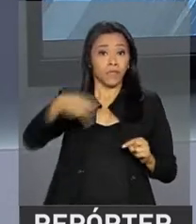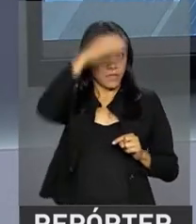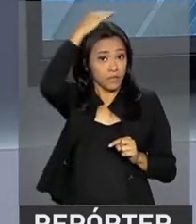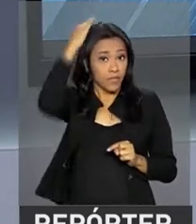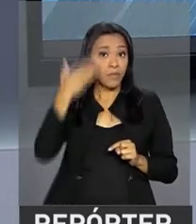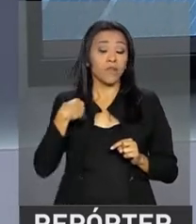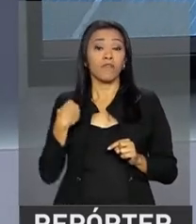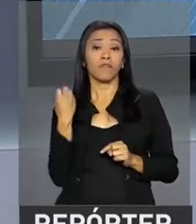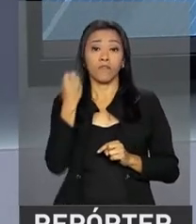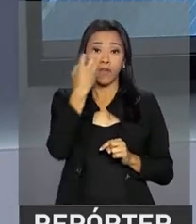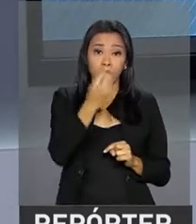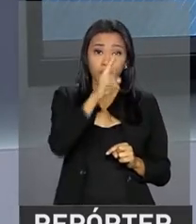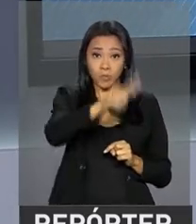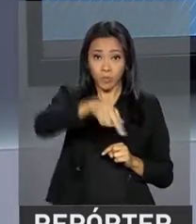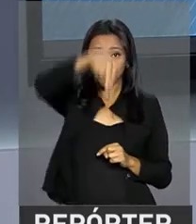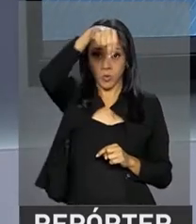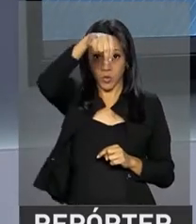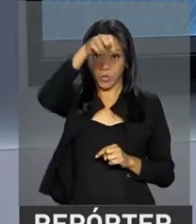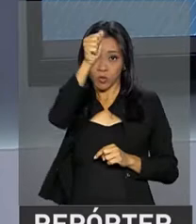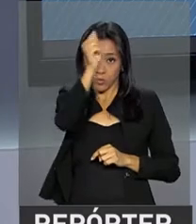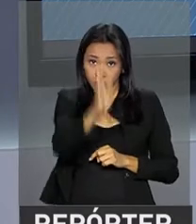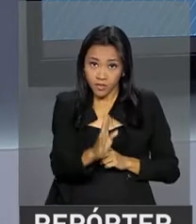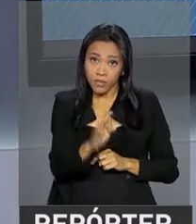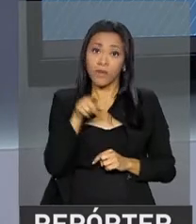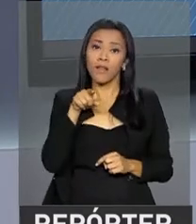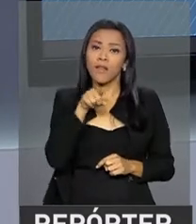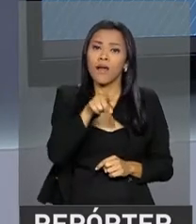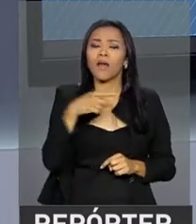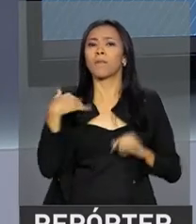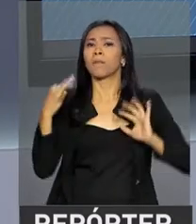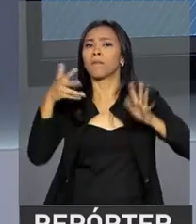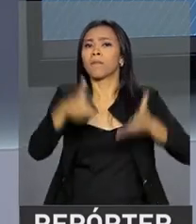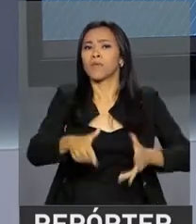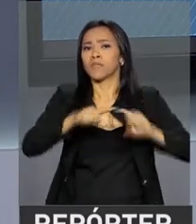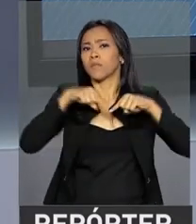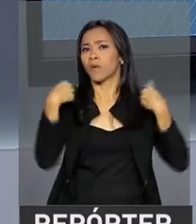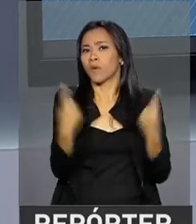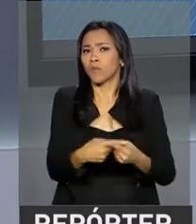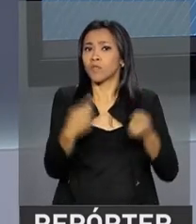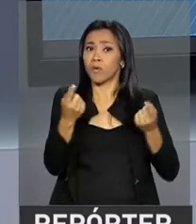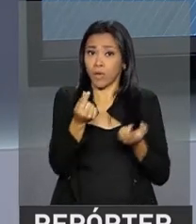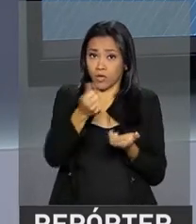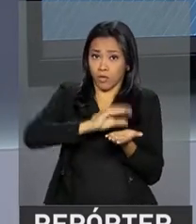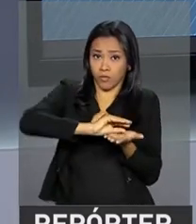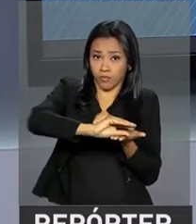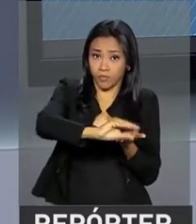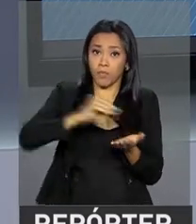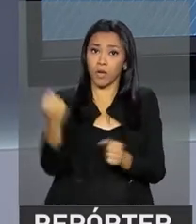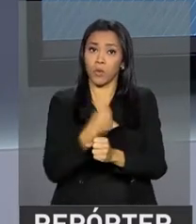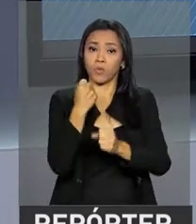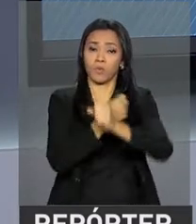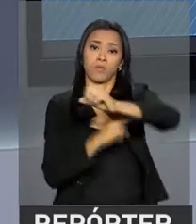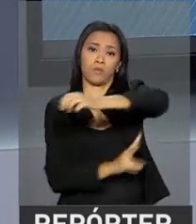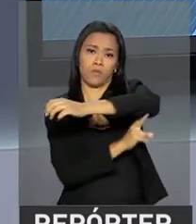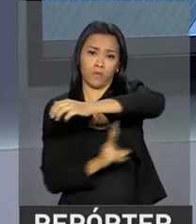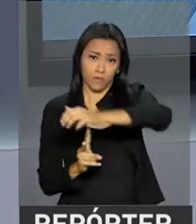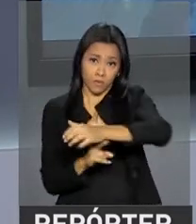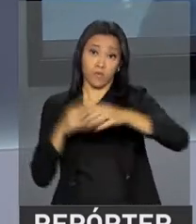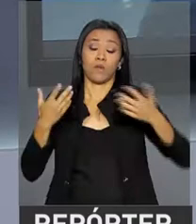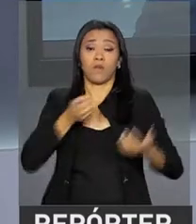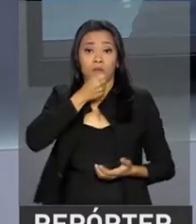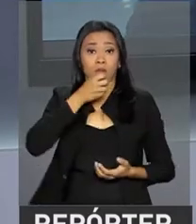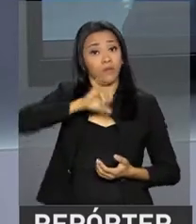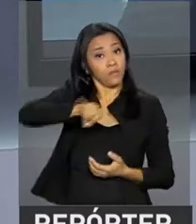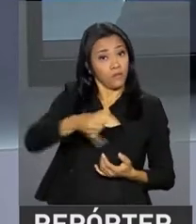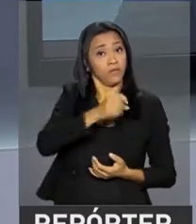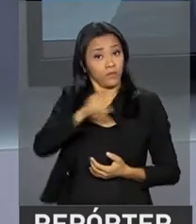norte do país onde participa de cerimônia para autorizar o início da construção de uma ponte o repórter joão pedro neto tarde